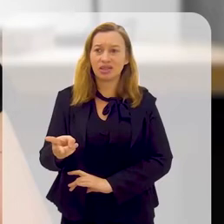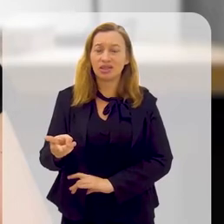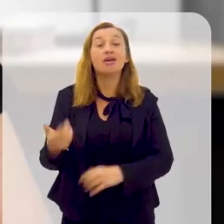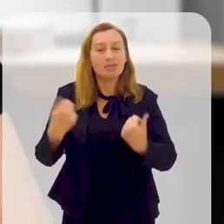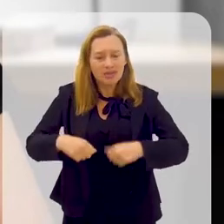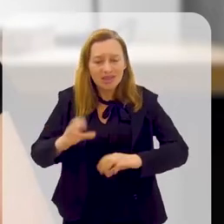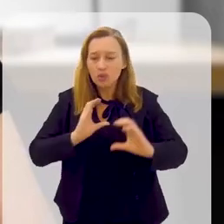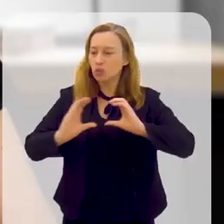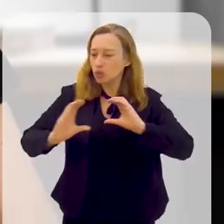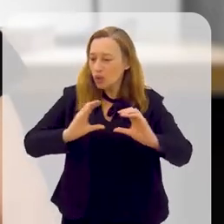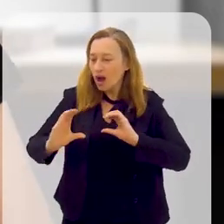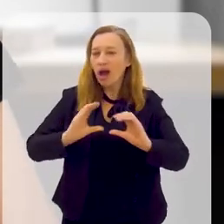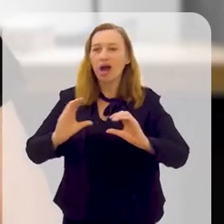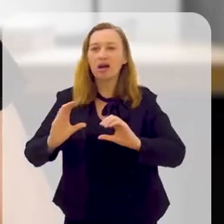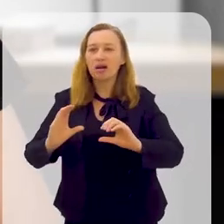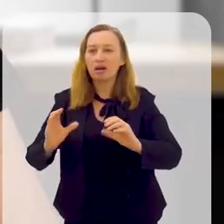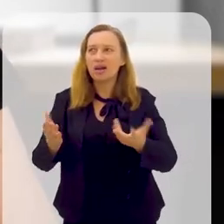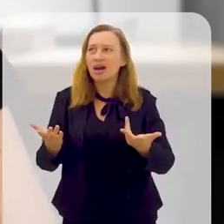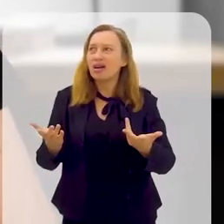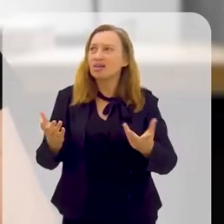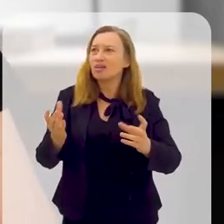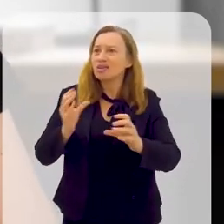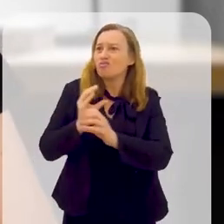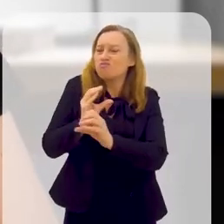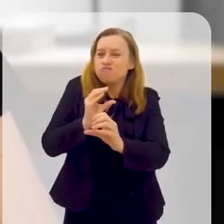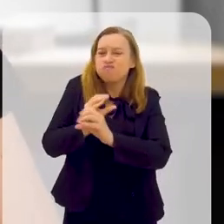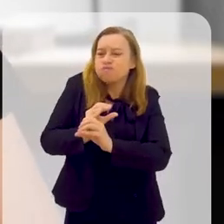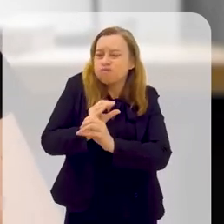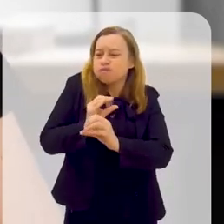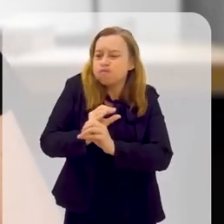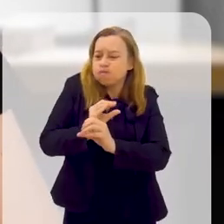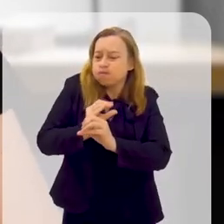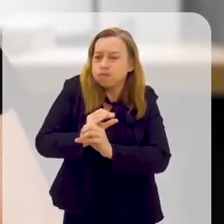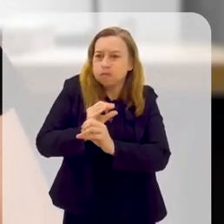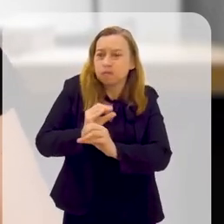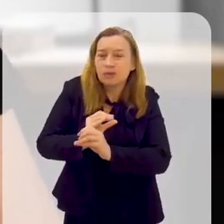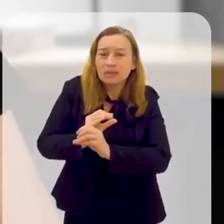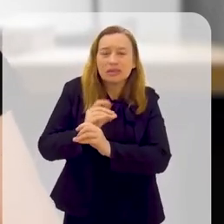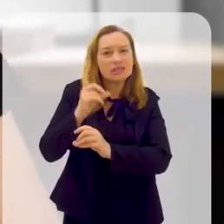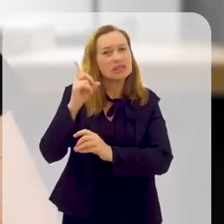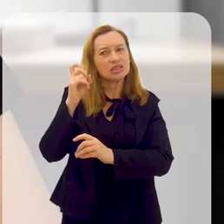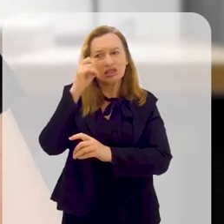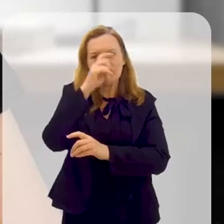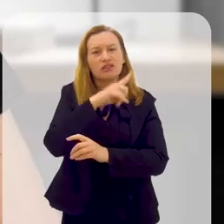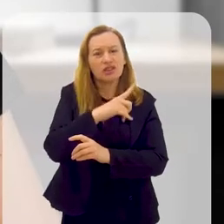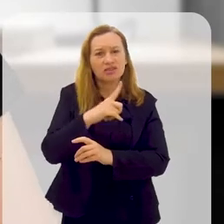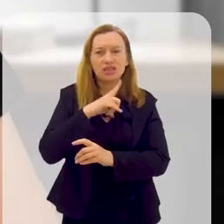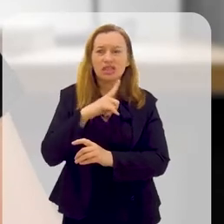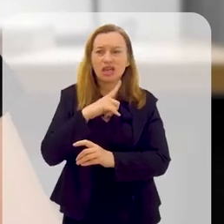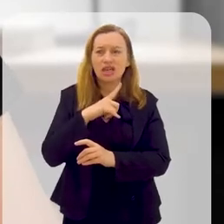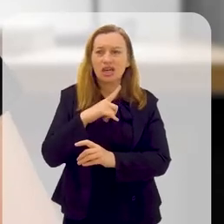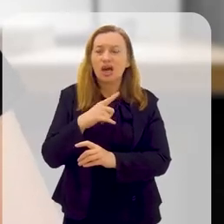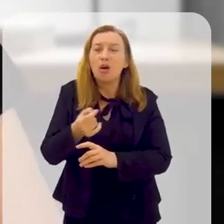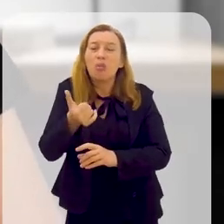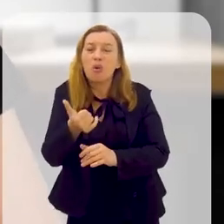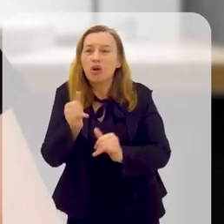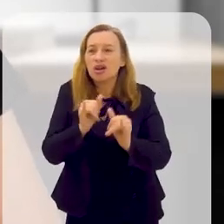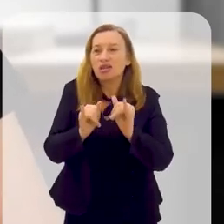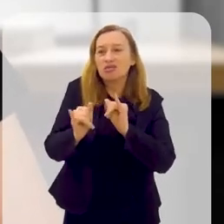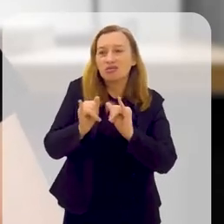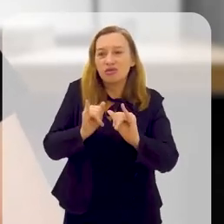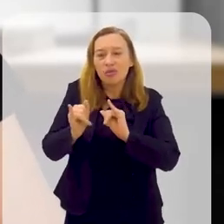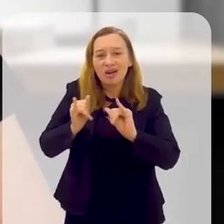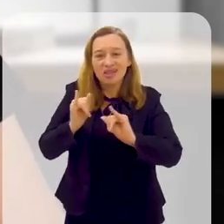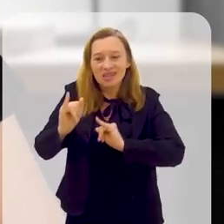entendeu ele tem que se comunicar E aí essa comunicação sendo assim tão dificultosa e